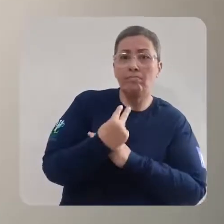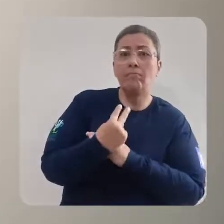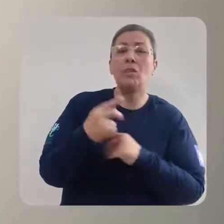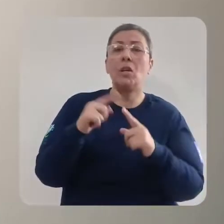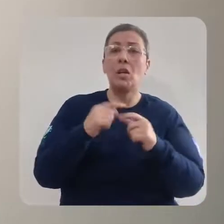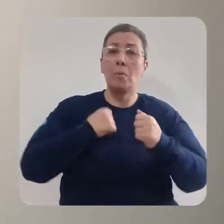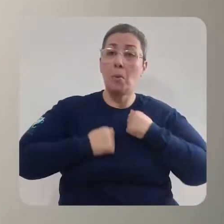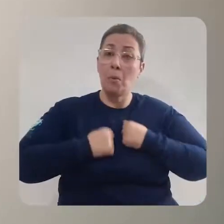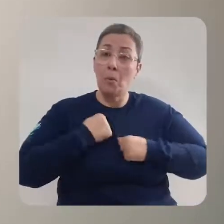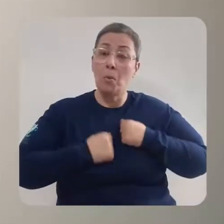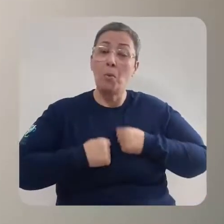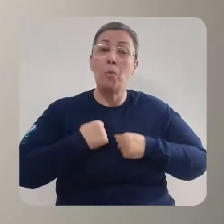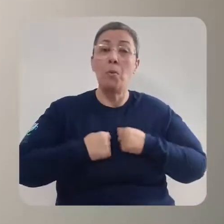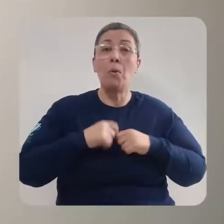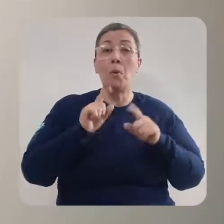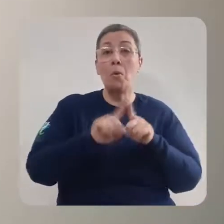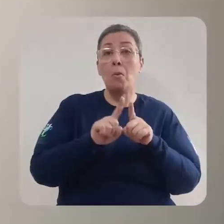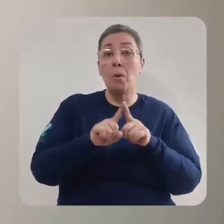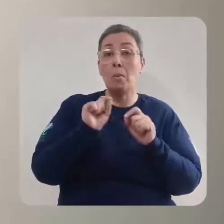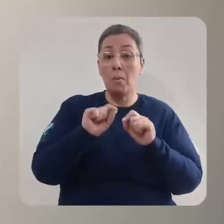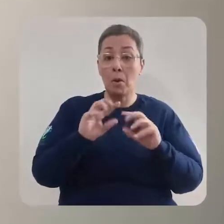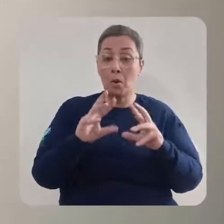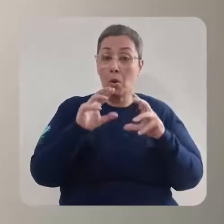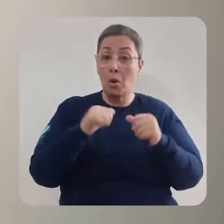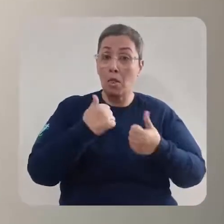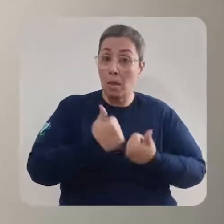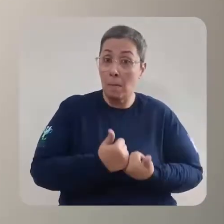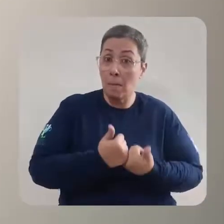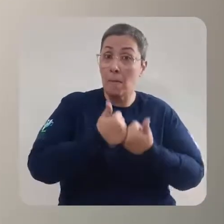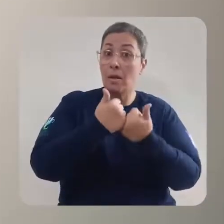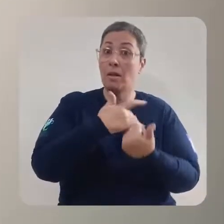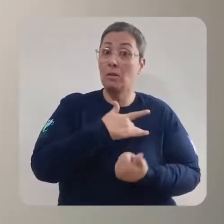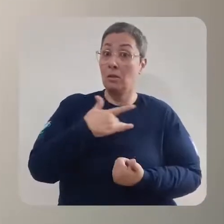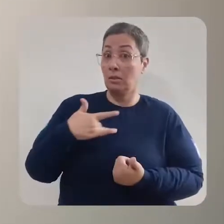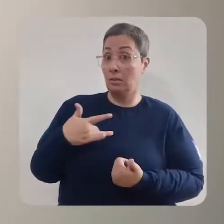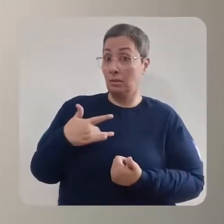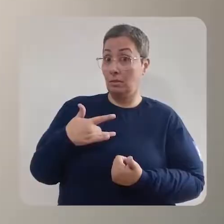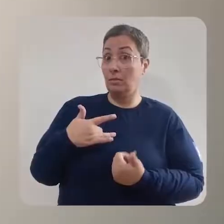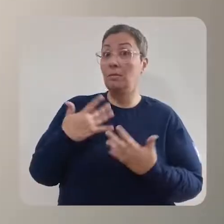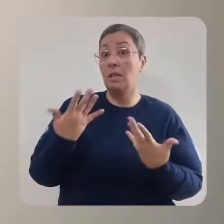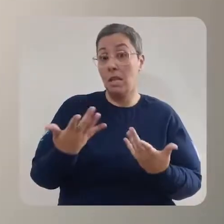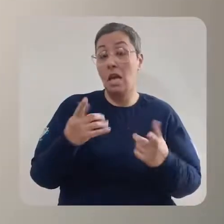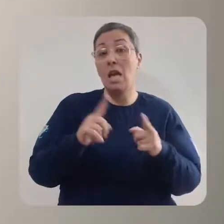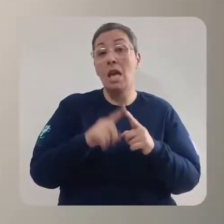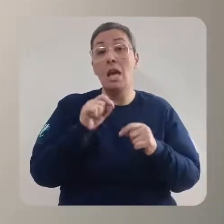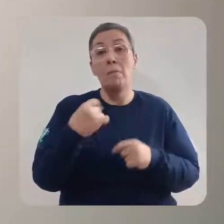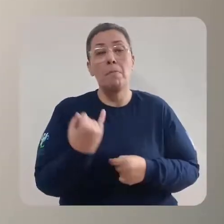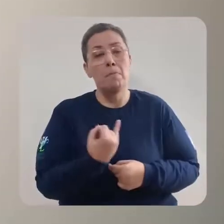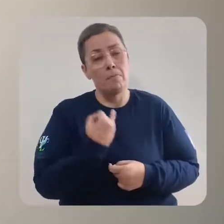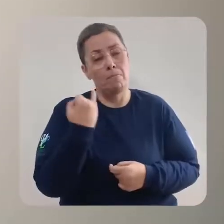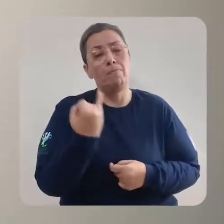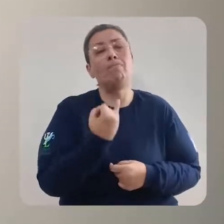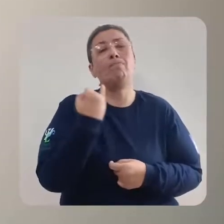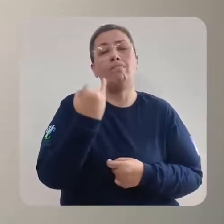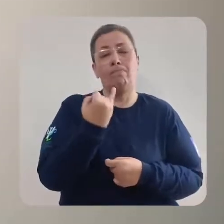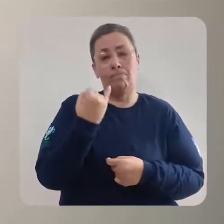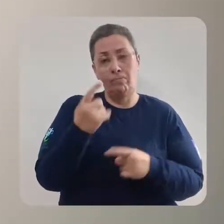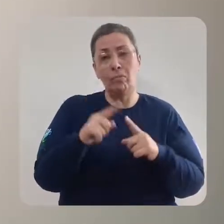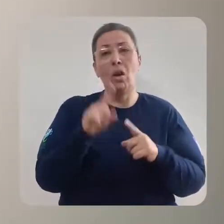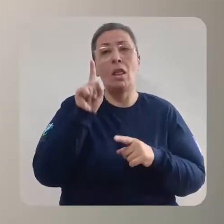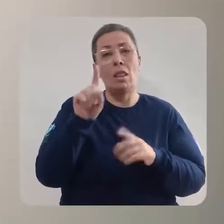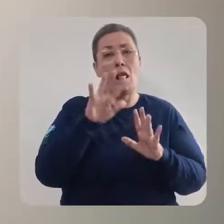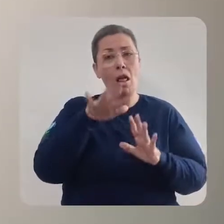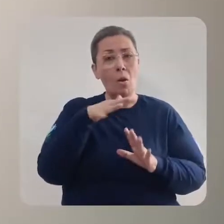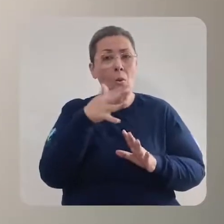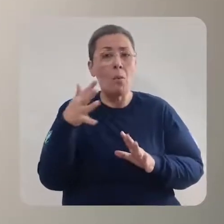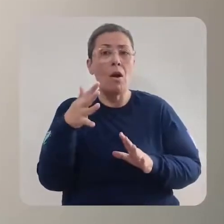autocuidado e higiene para a manutenção da nossa saúde, né? Então, é extremamente importante, está